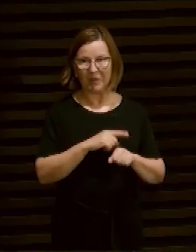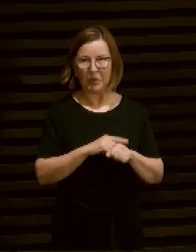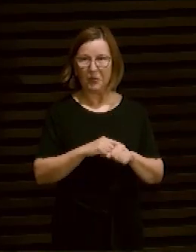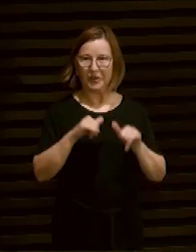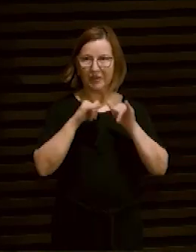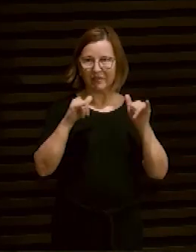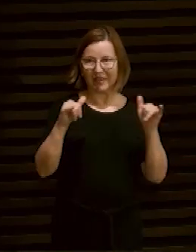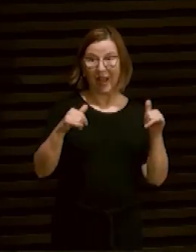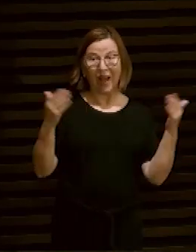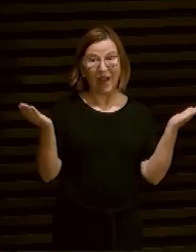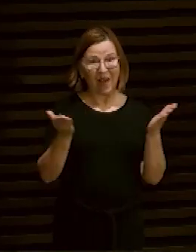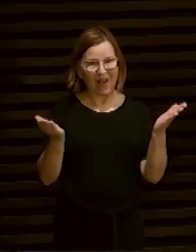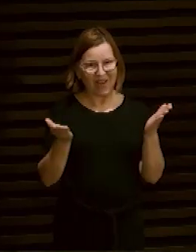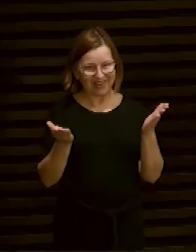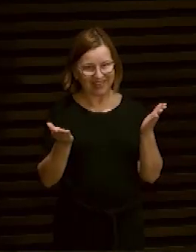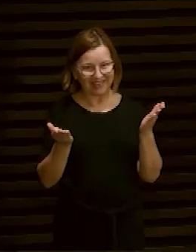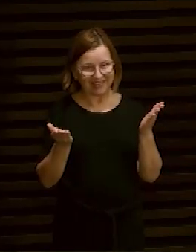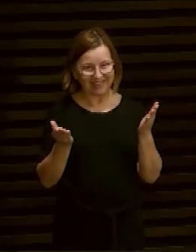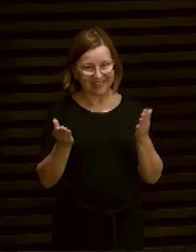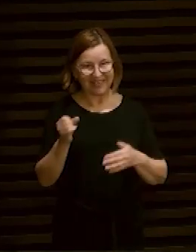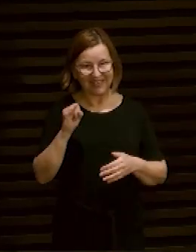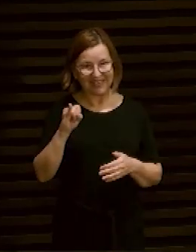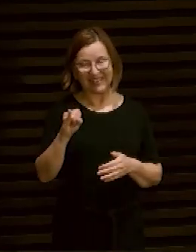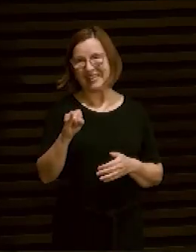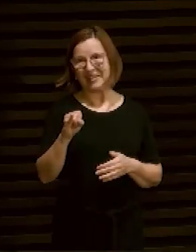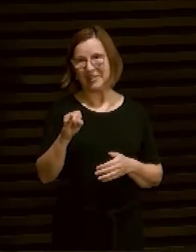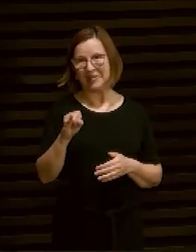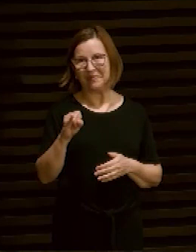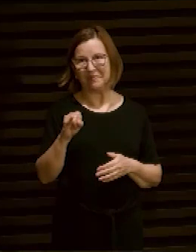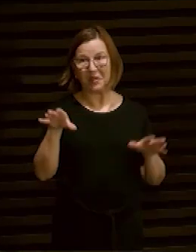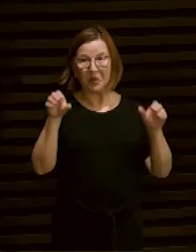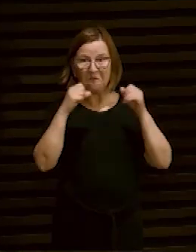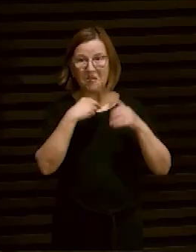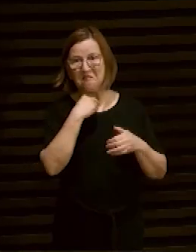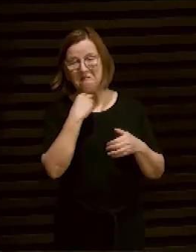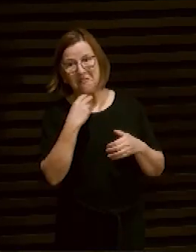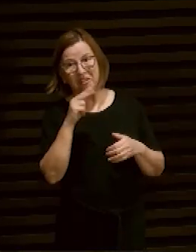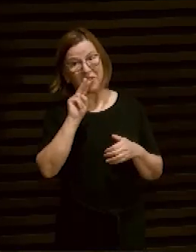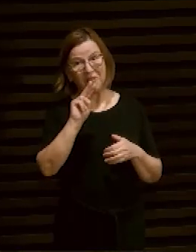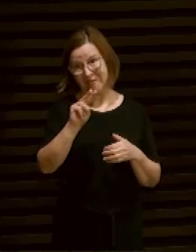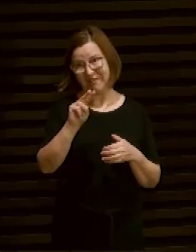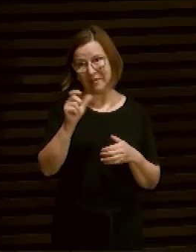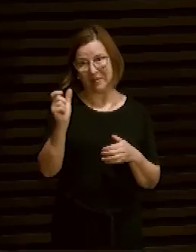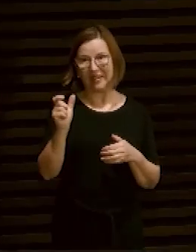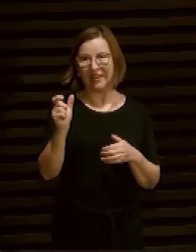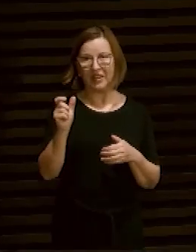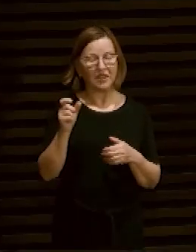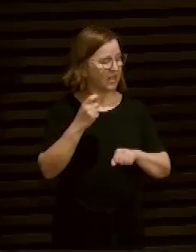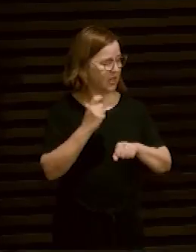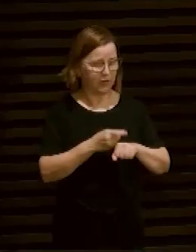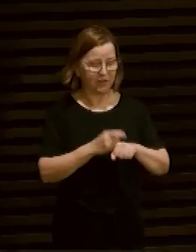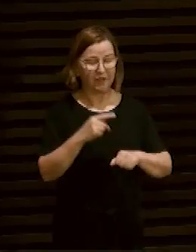diz hoje, se ouvirdes a sua voz, não endureçais o vosso